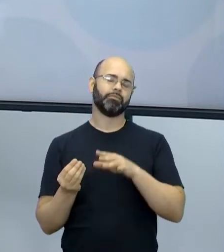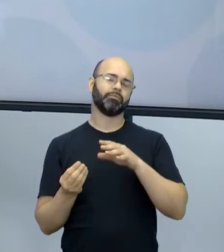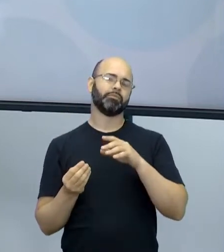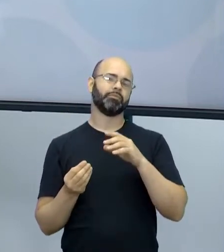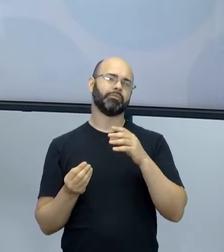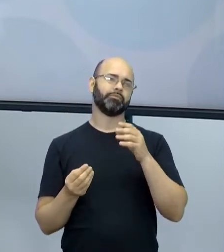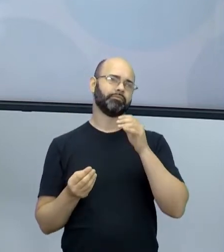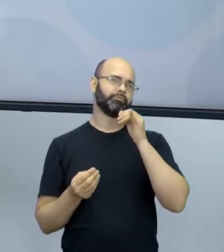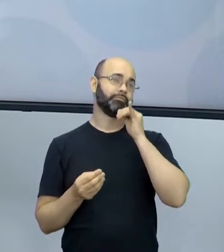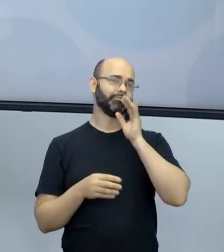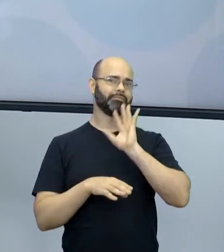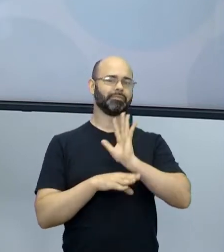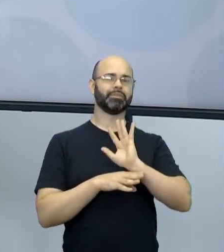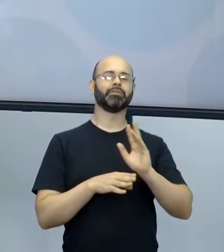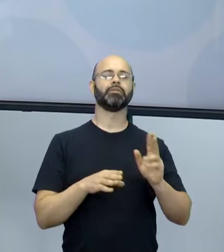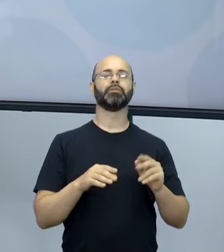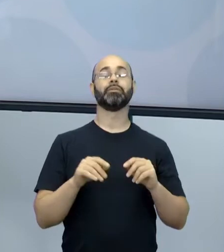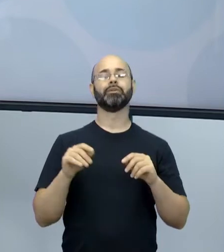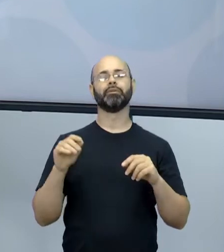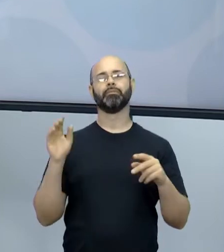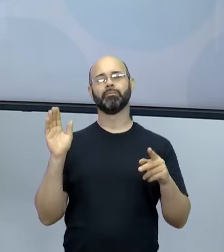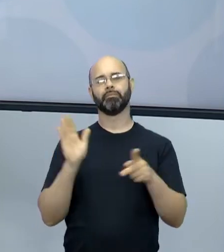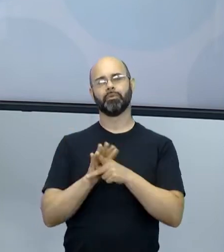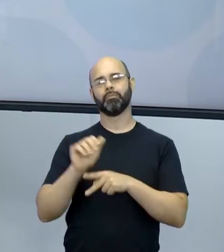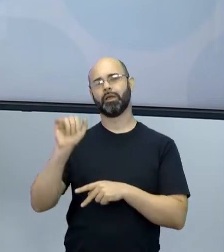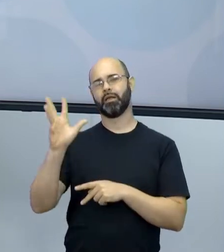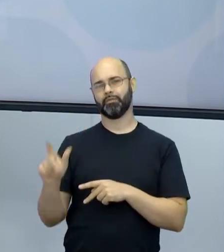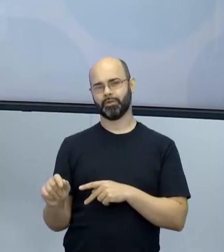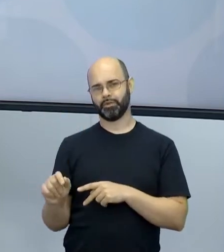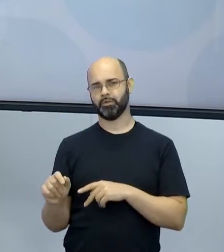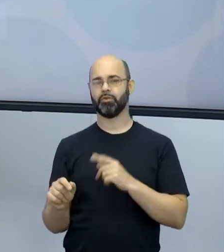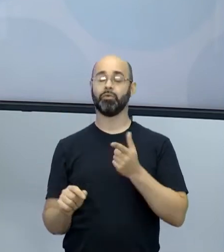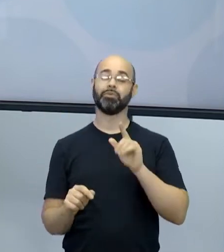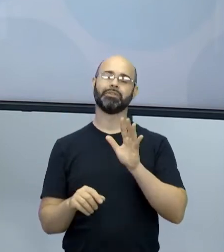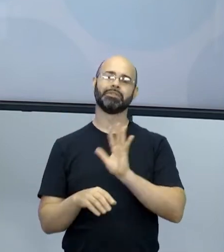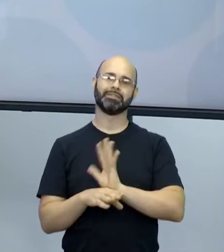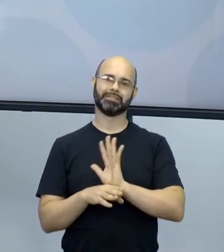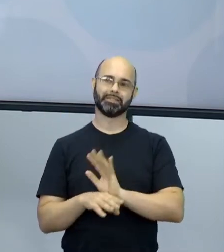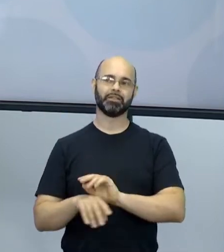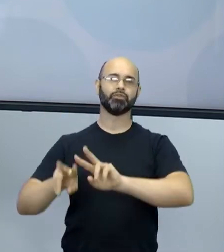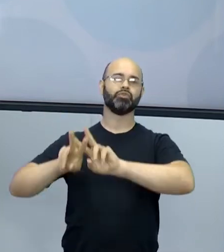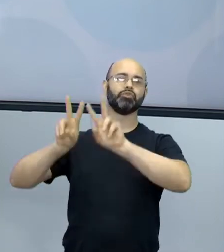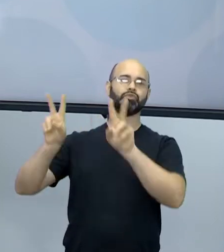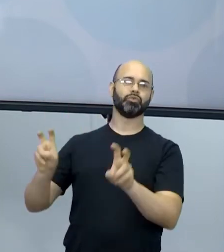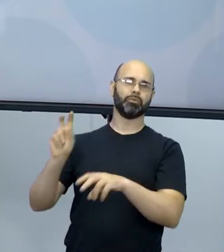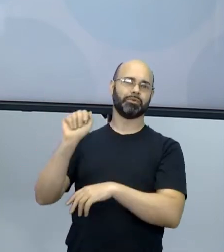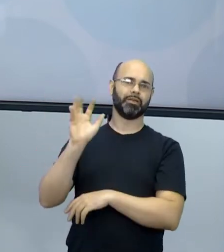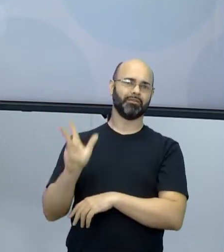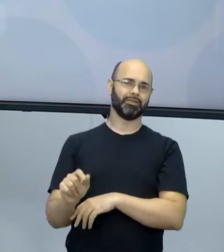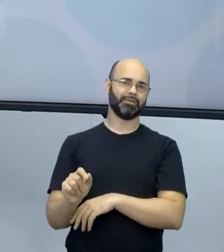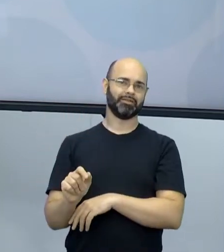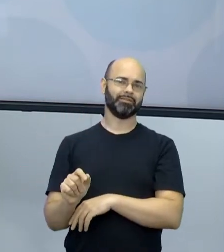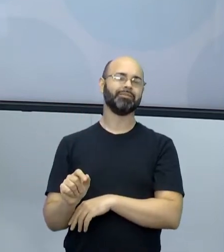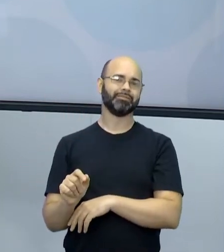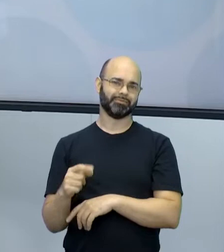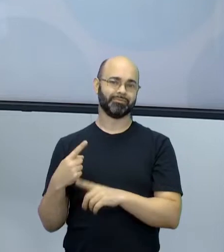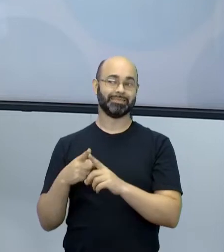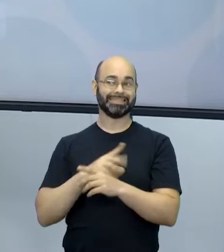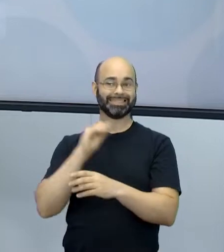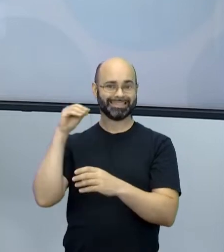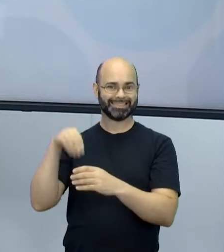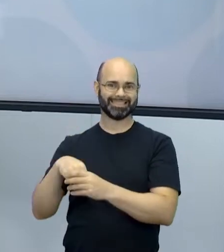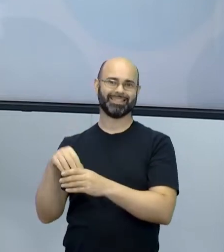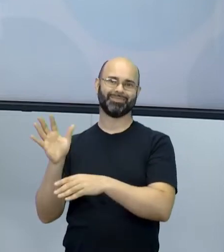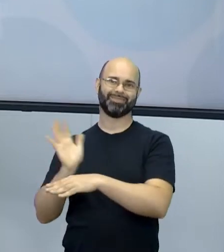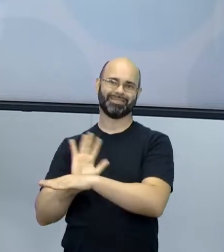cinema da África, outra coisa é o cinema sobre a África. Porque uma coisa é o cinema feito lá,